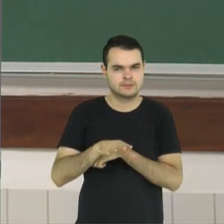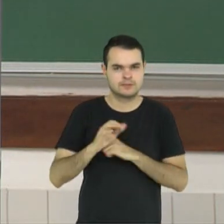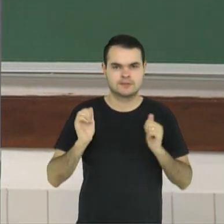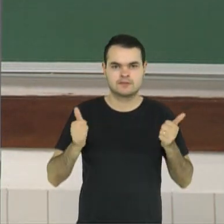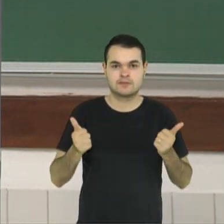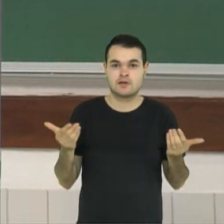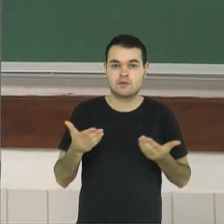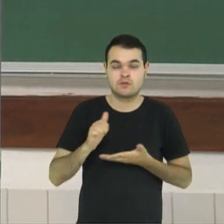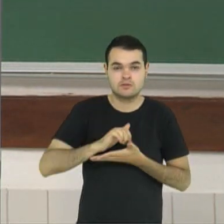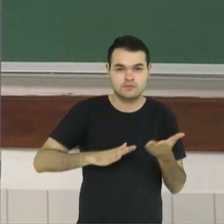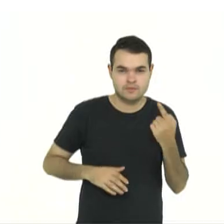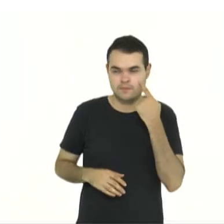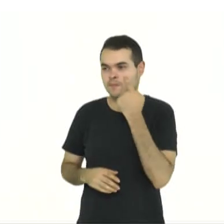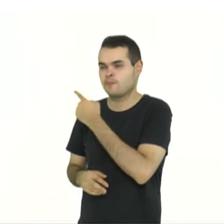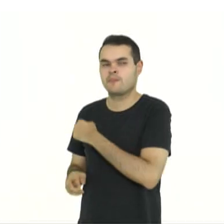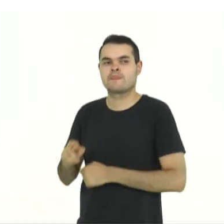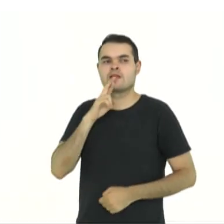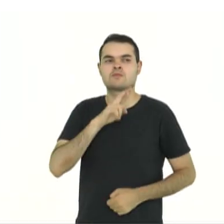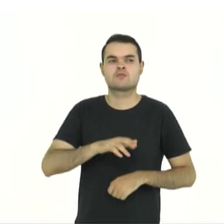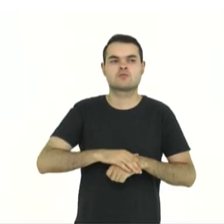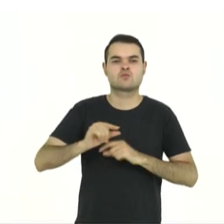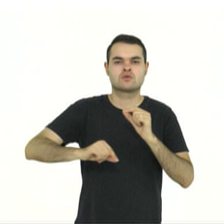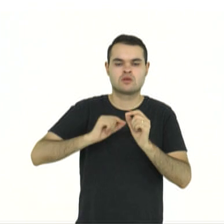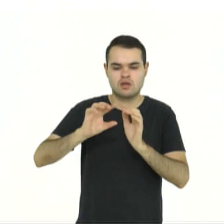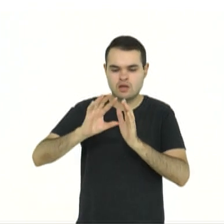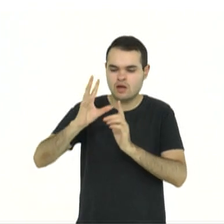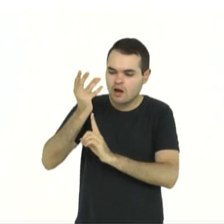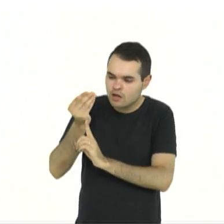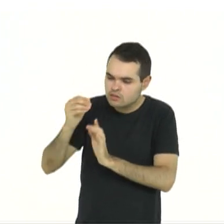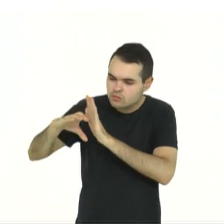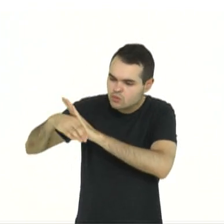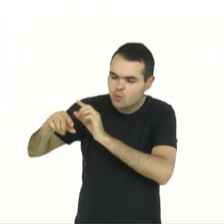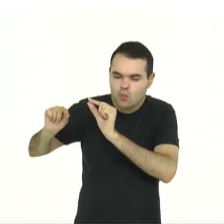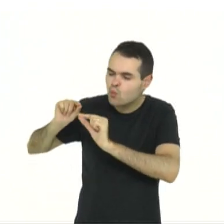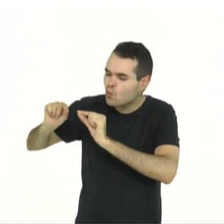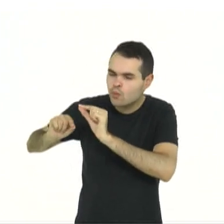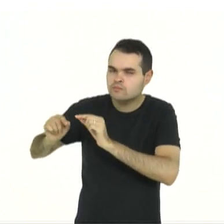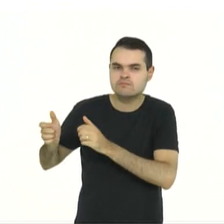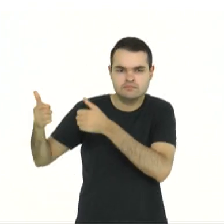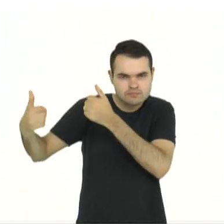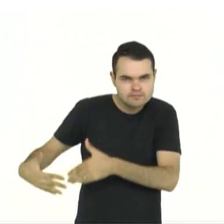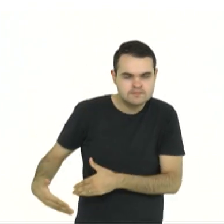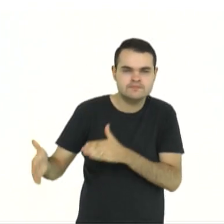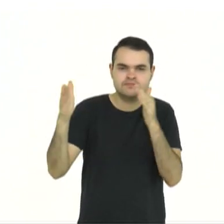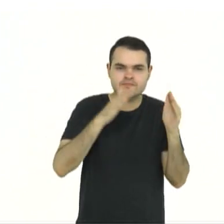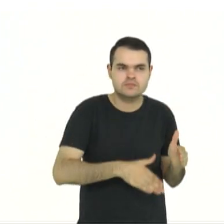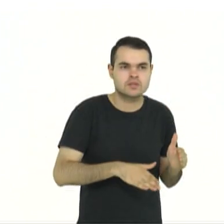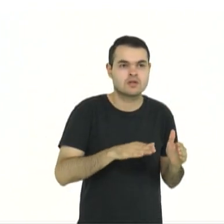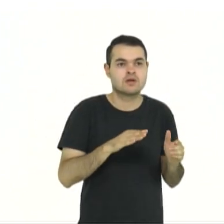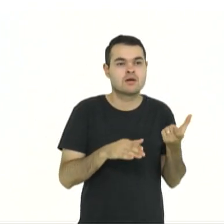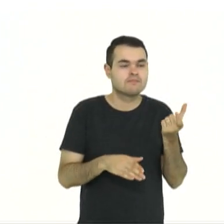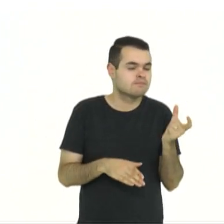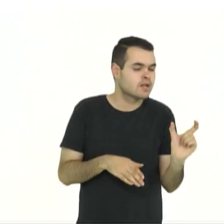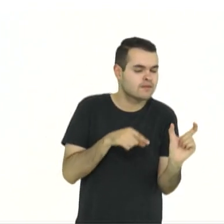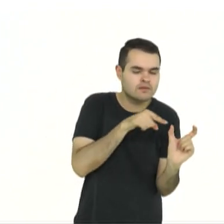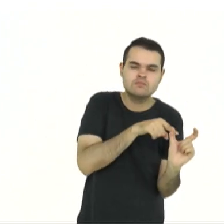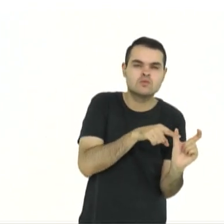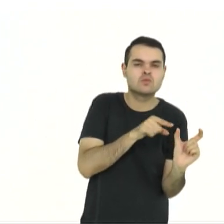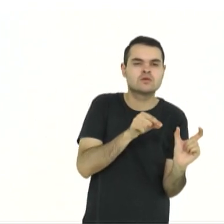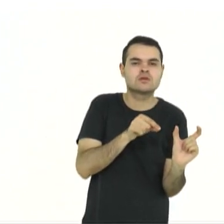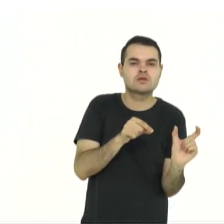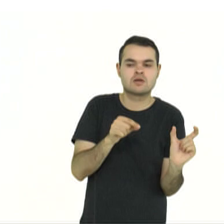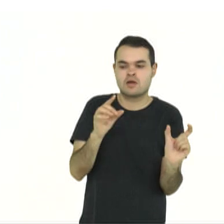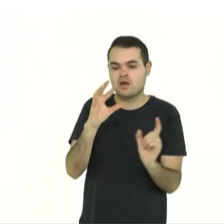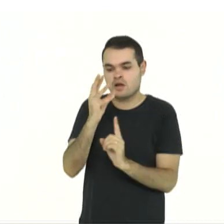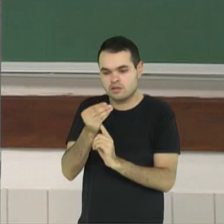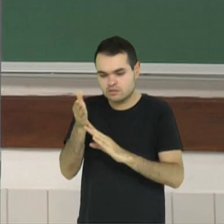Vamos fazer um exercício, gente? Responde seu caderno. O que é arte conceitual? Já falamos aqui na aula. E completa ali para mim, a arte contemporânea une